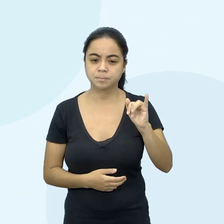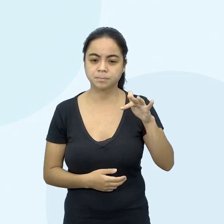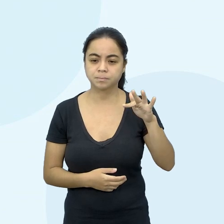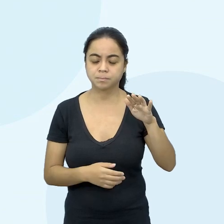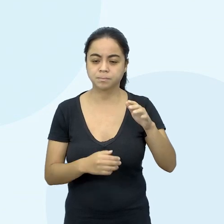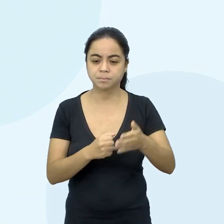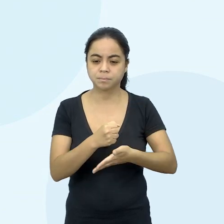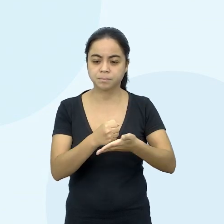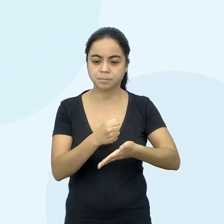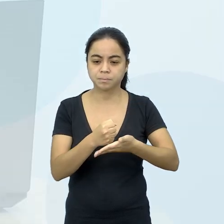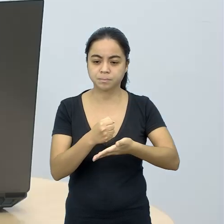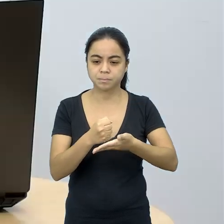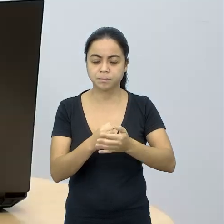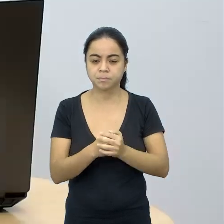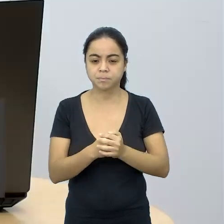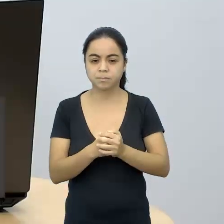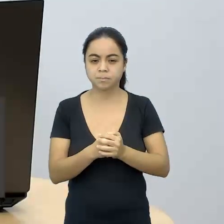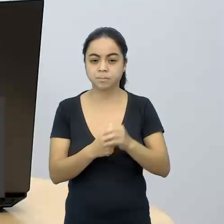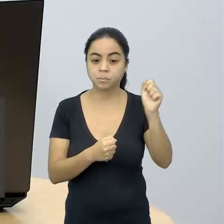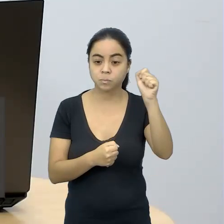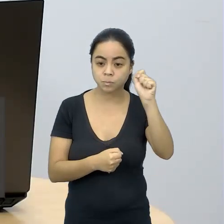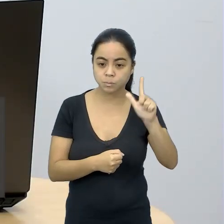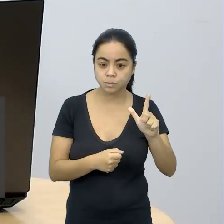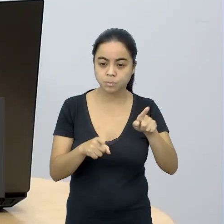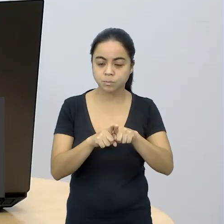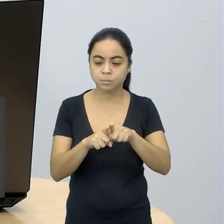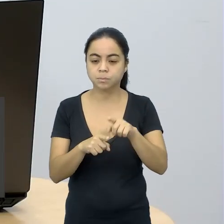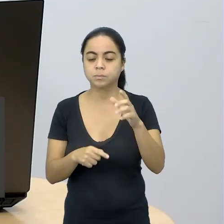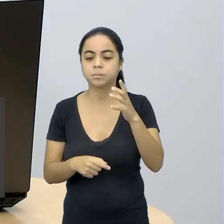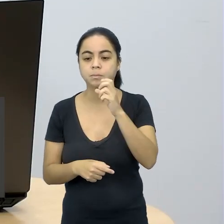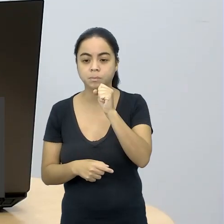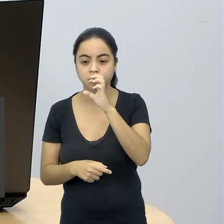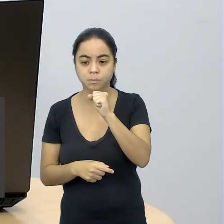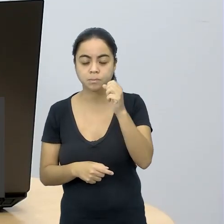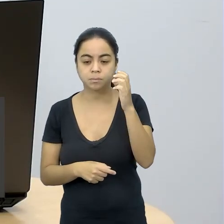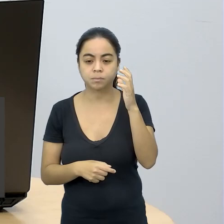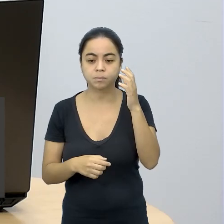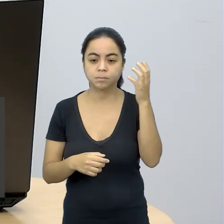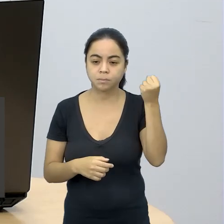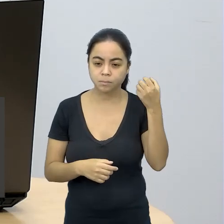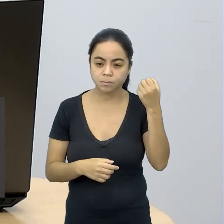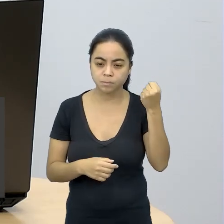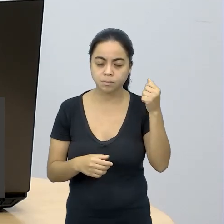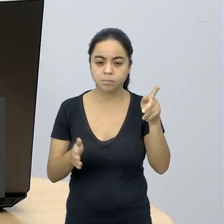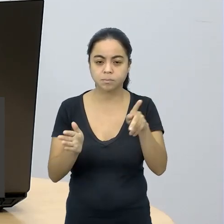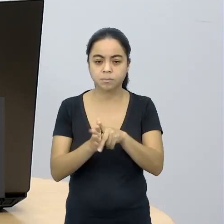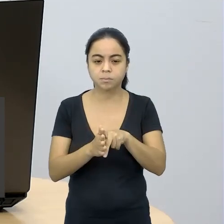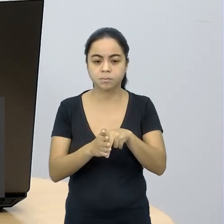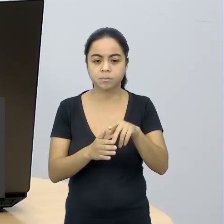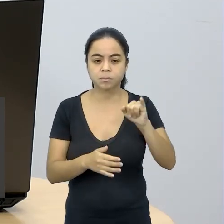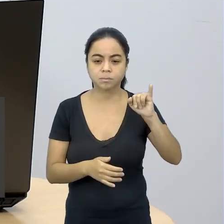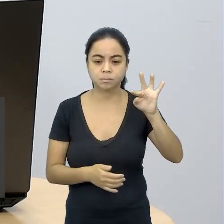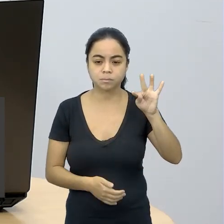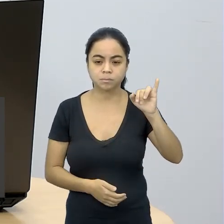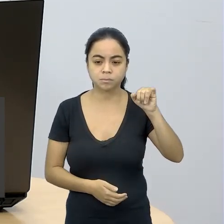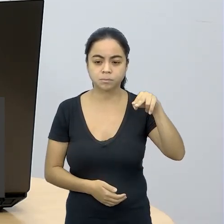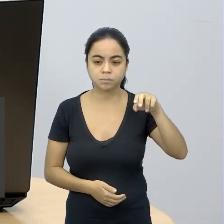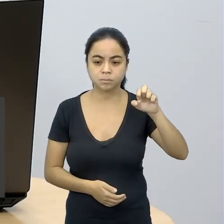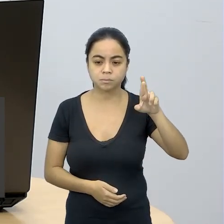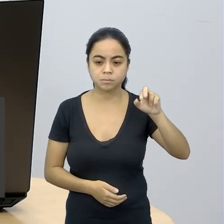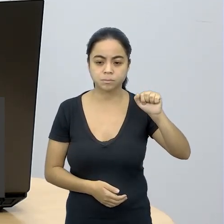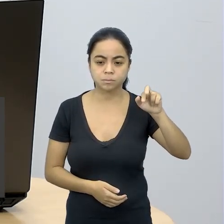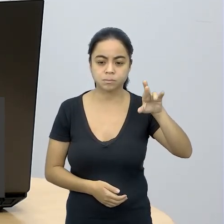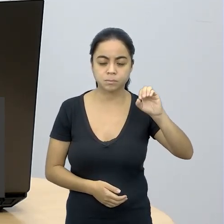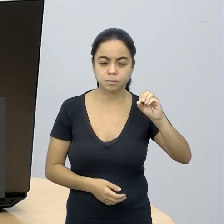era escritas em azul e laranja ou branca era do itinerário formativo? Então, a gente tem que sempre olhar qual